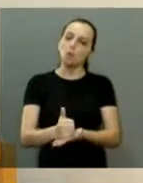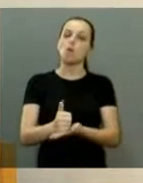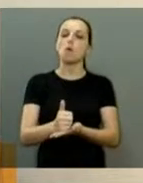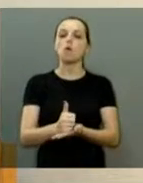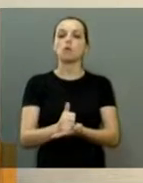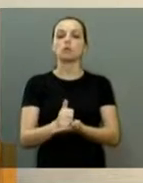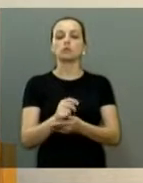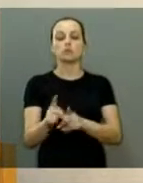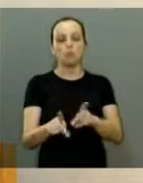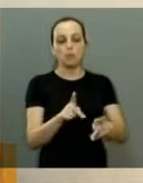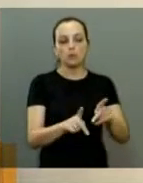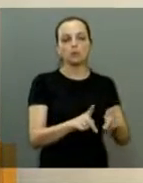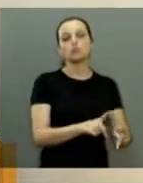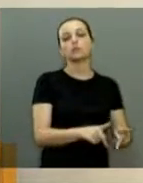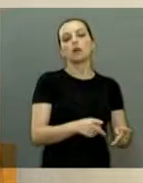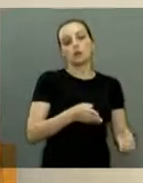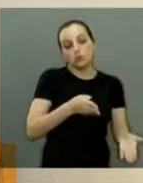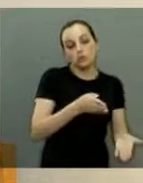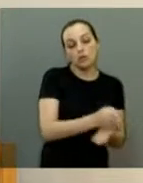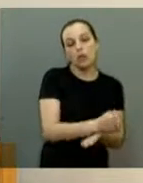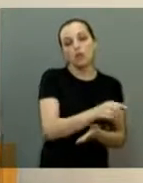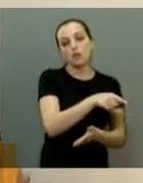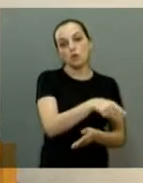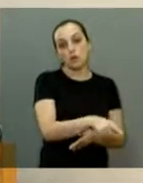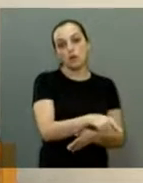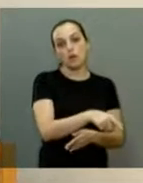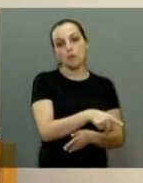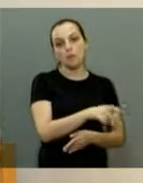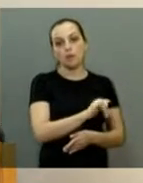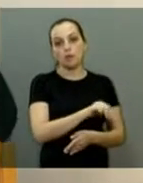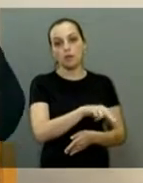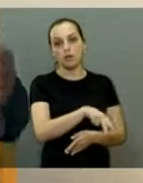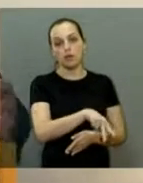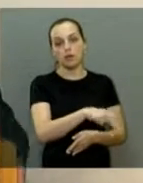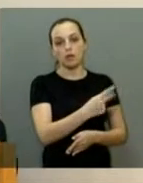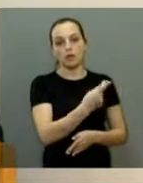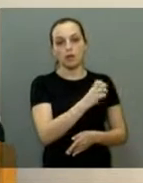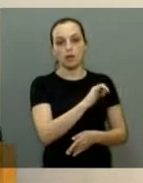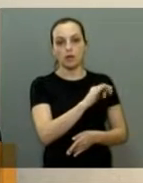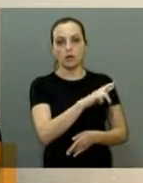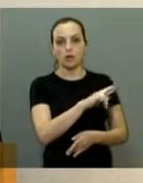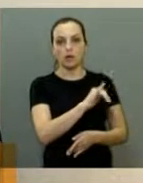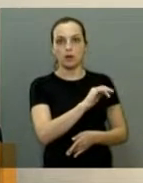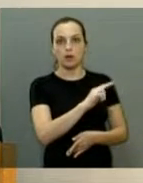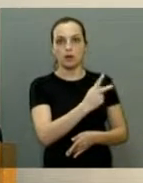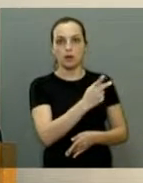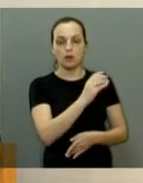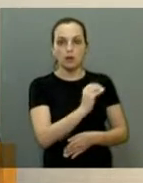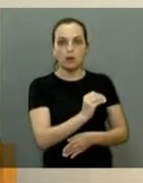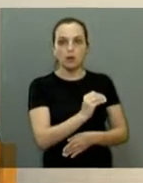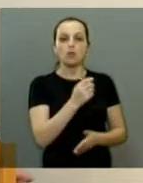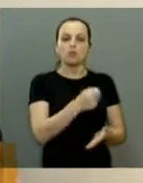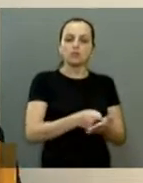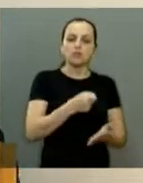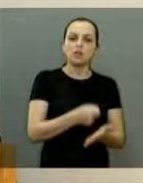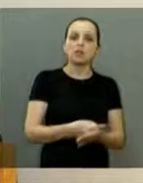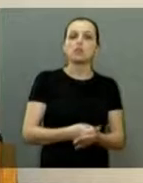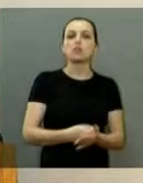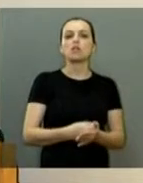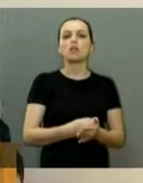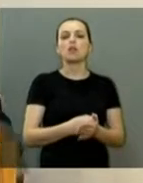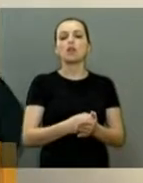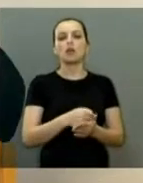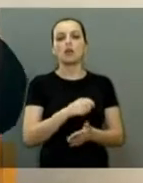pinheirinho é manu em si do prefeito e se dedicar integralmente integralmente a ferroviária para a gente ter o